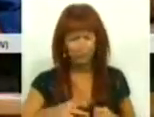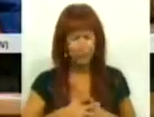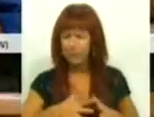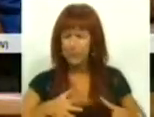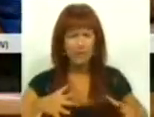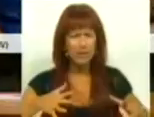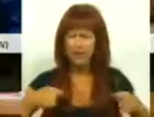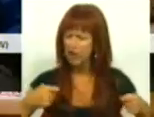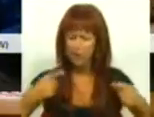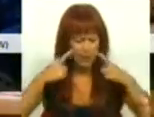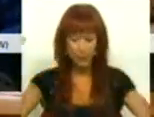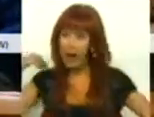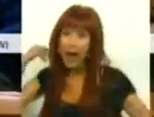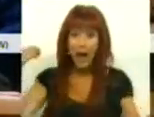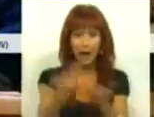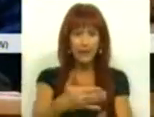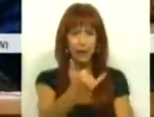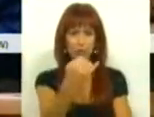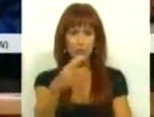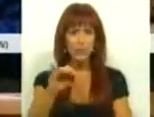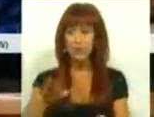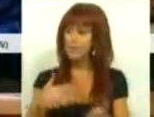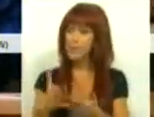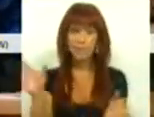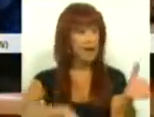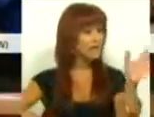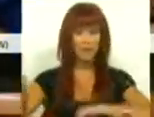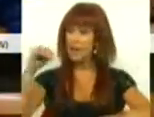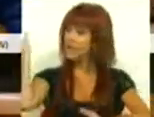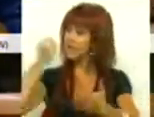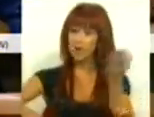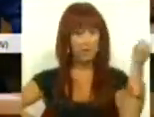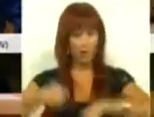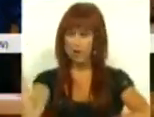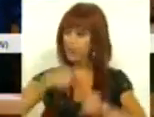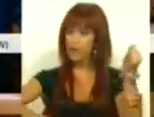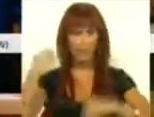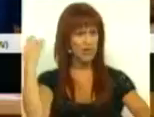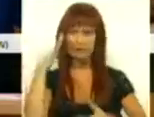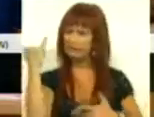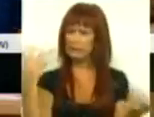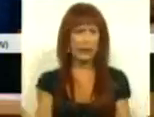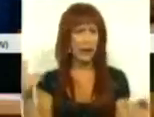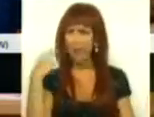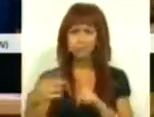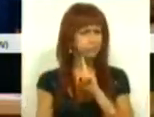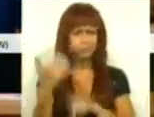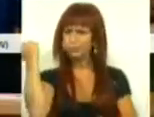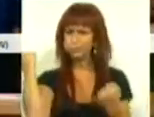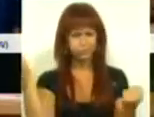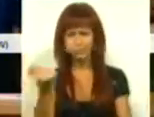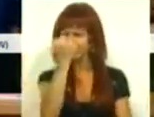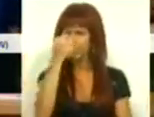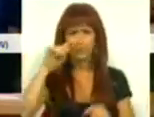crescente dimensão da despesa pública até 2010 levou a que mais e mais impostos tivessem sido lançados para tentar, sem sucesso,